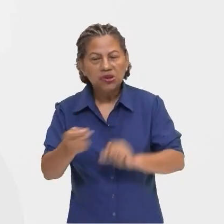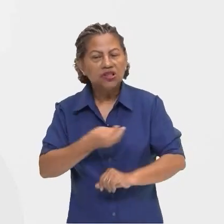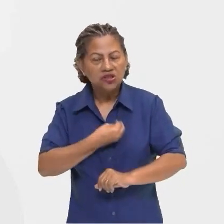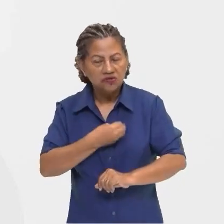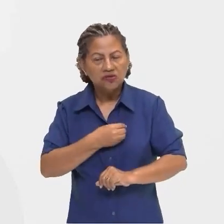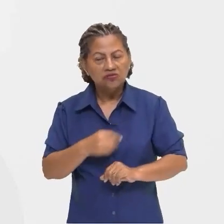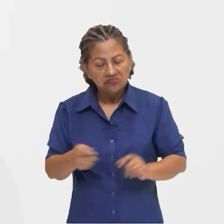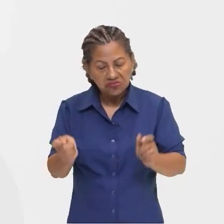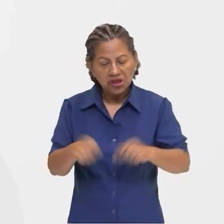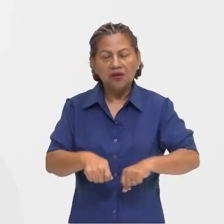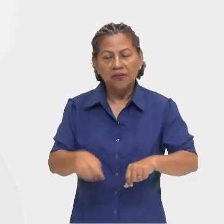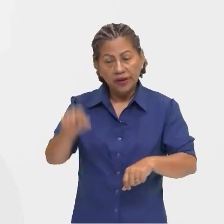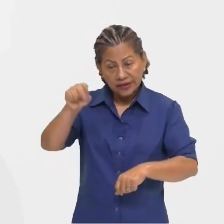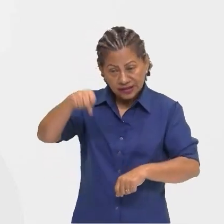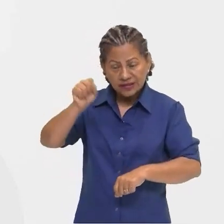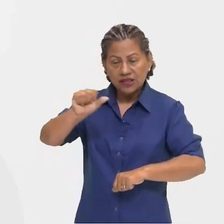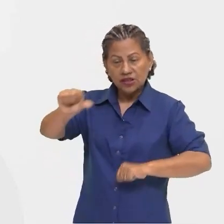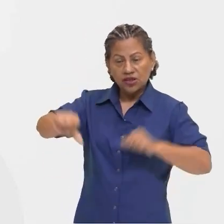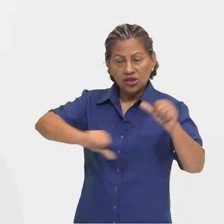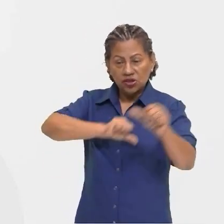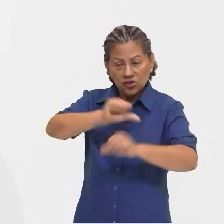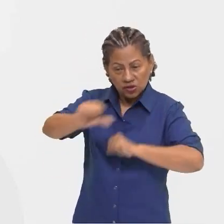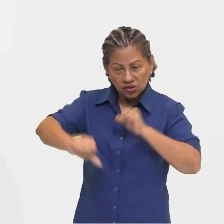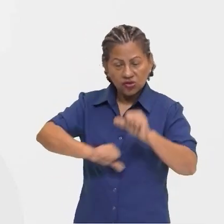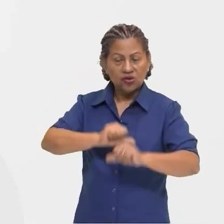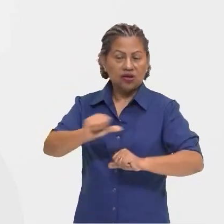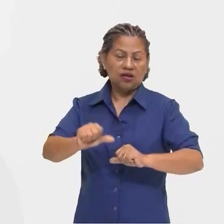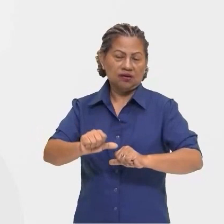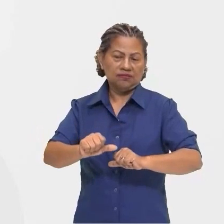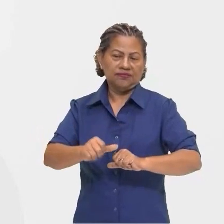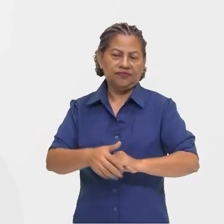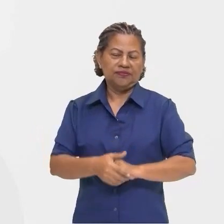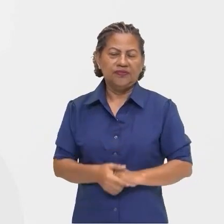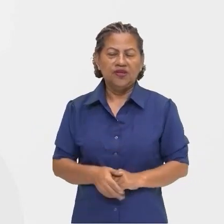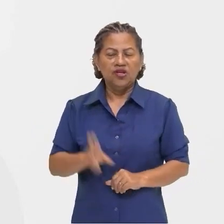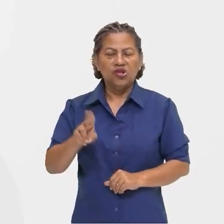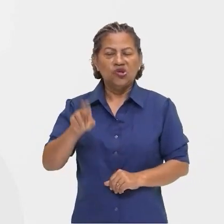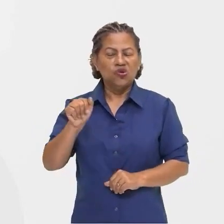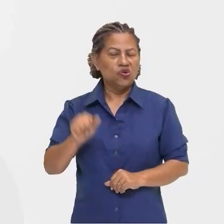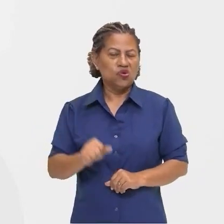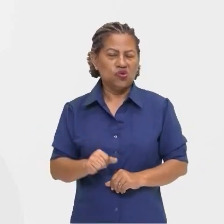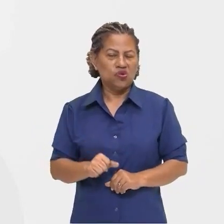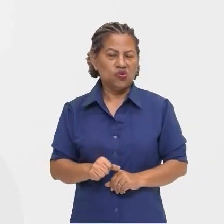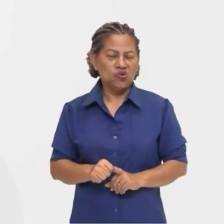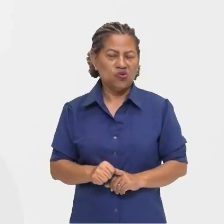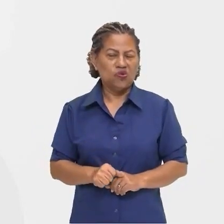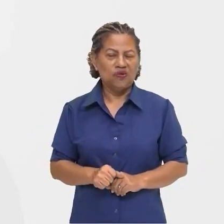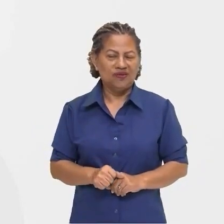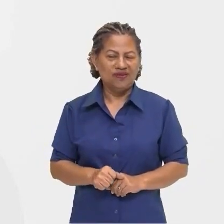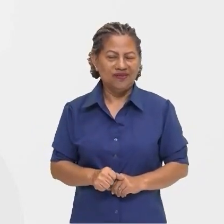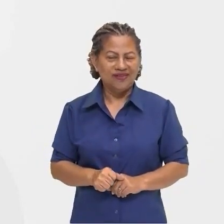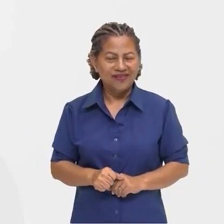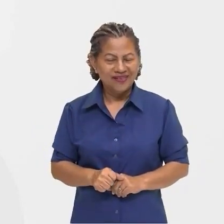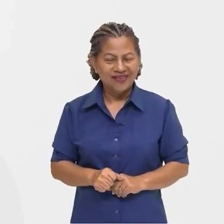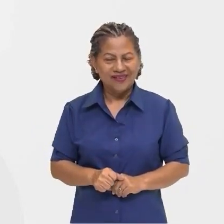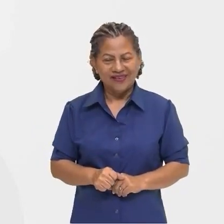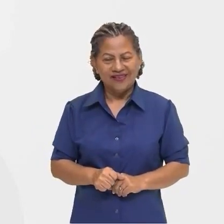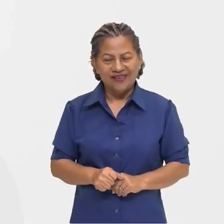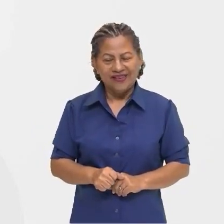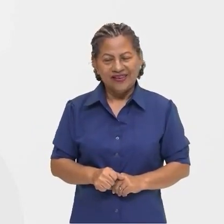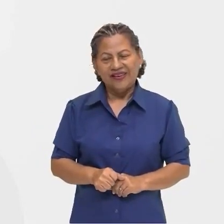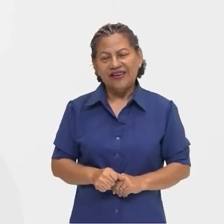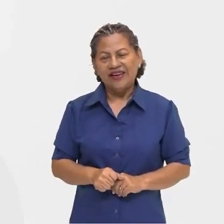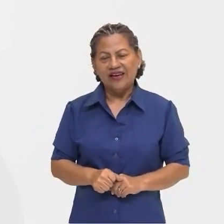mudar de acordo com os novos ciclos da nossa vida. Nunca é tarde para corrigir a rota e buscar o que nos faz